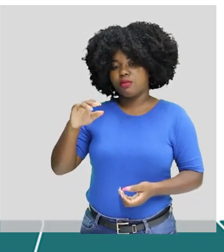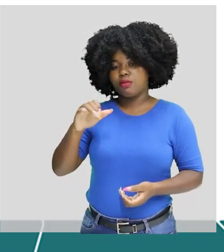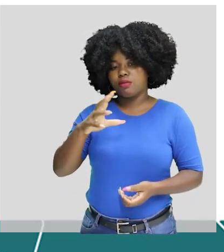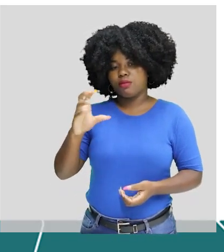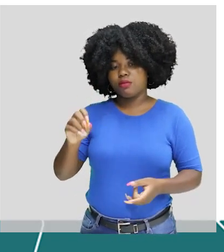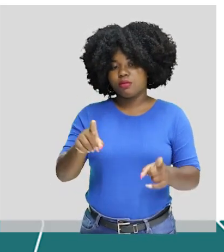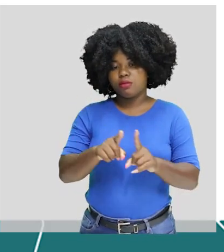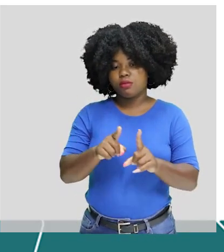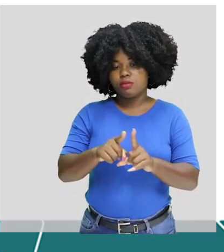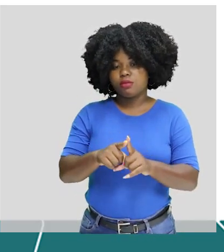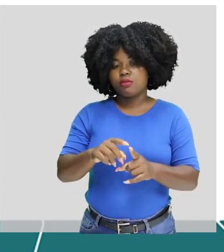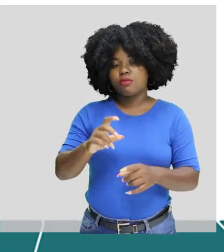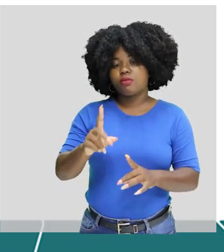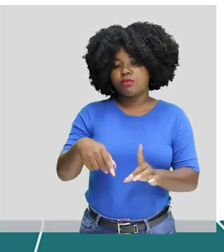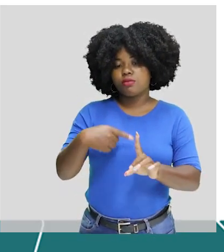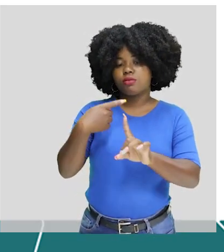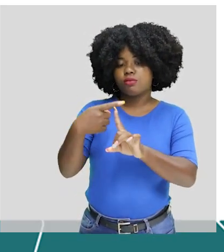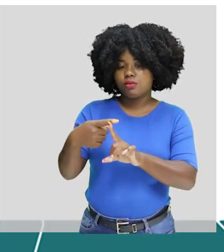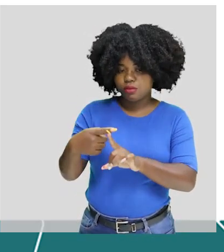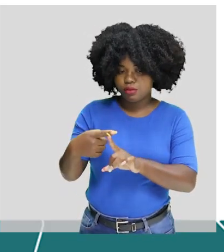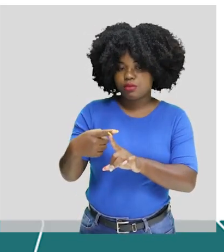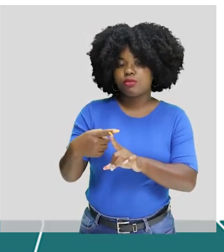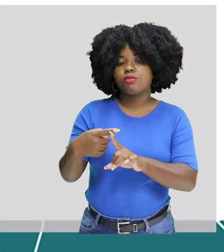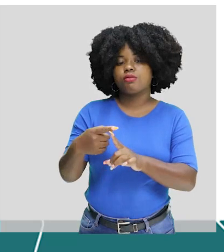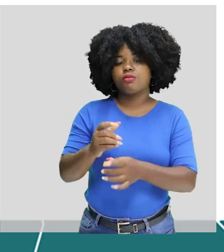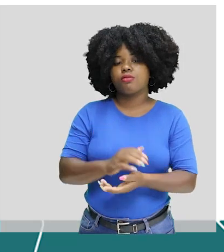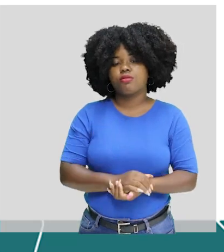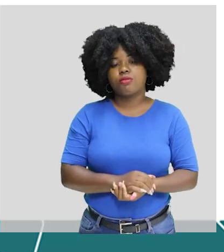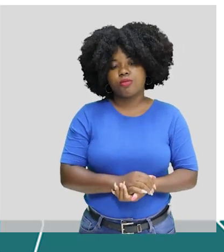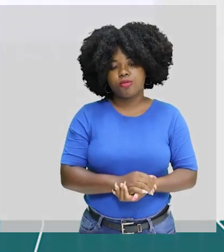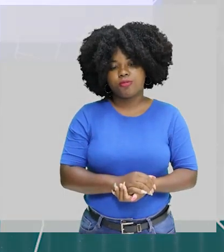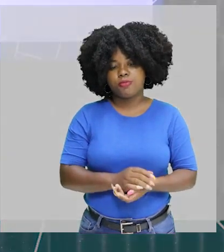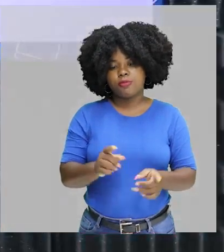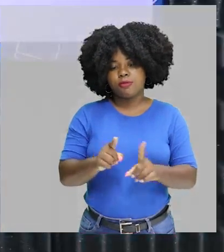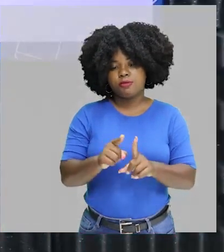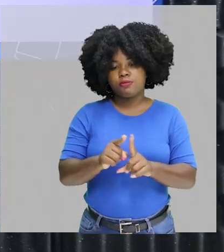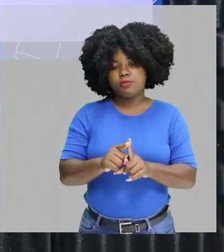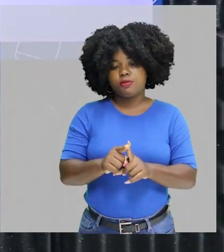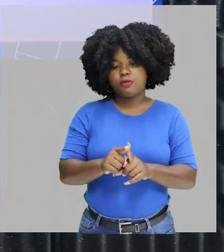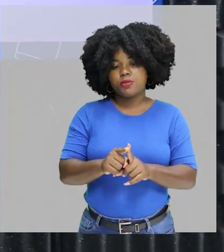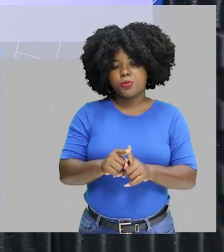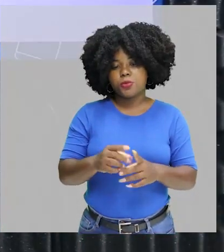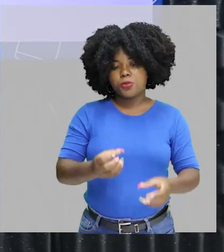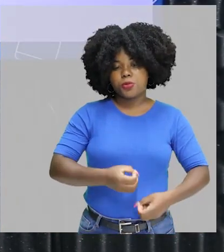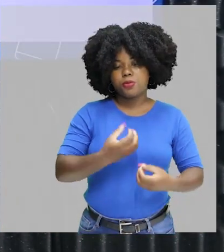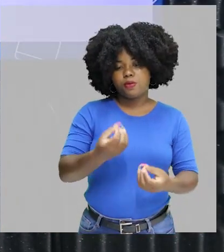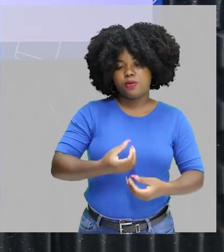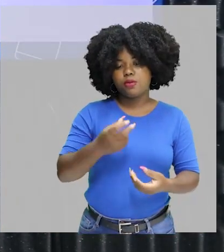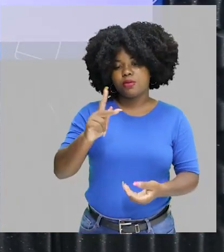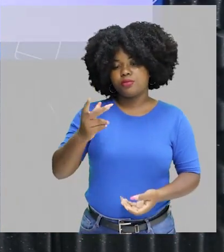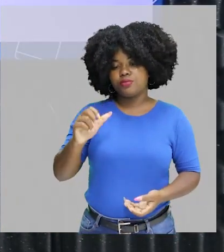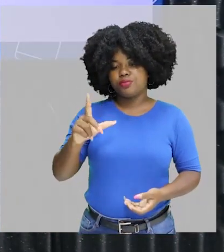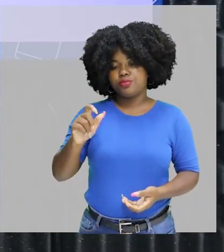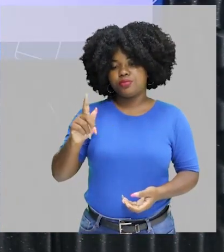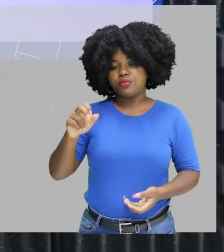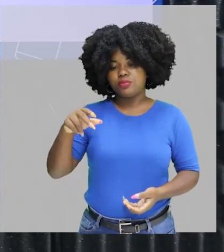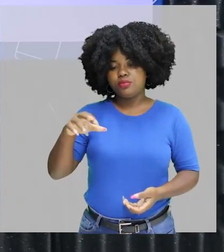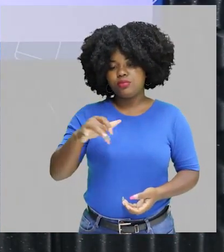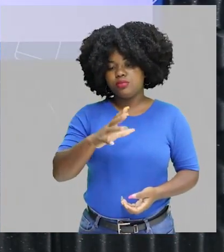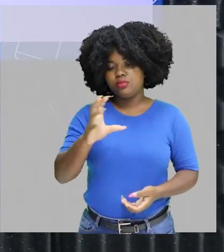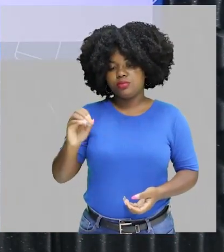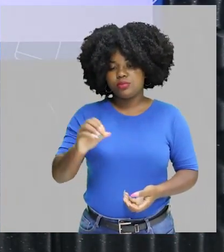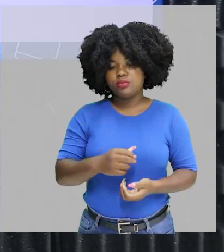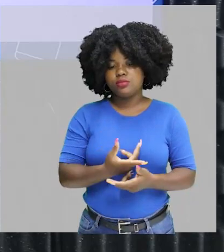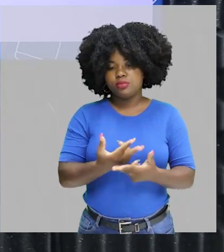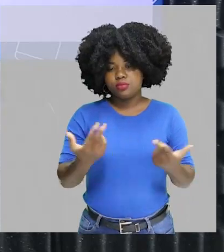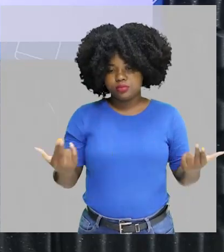as reações de adição de halogênio, a síntese dos halogenidretos, tudo bem? Mas